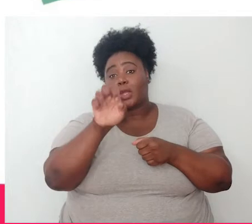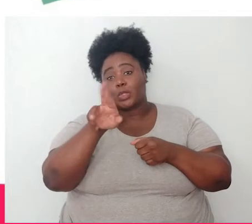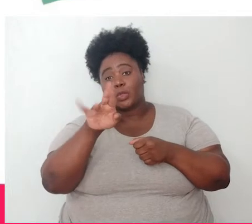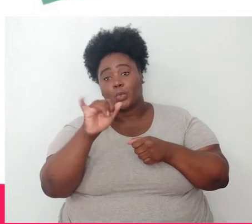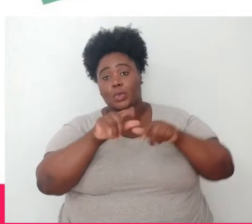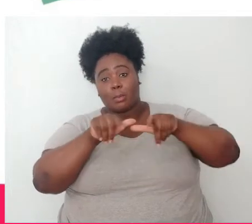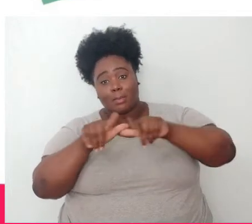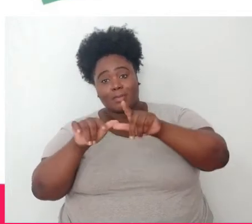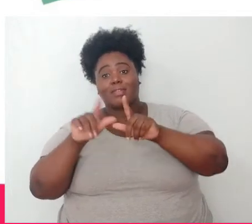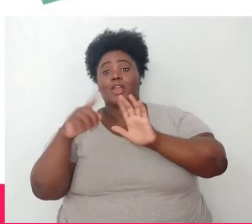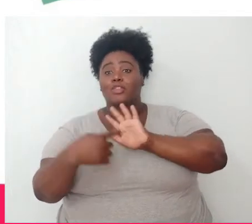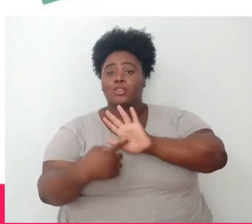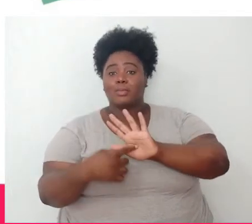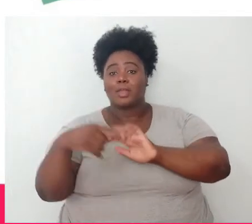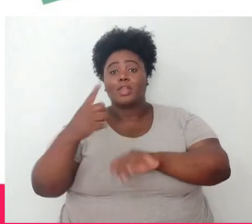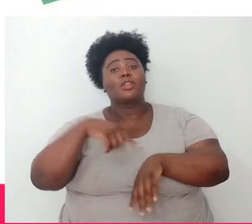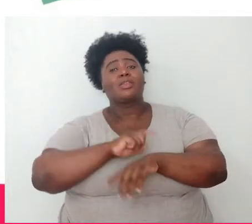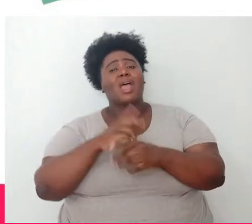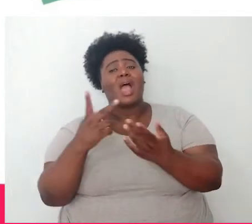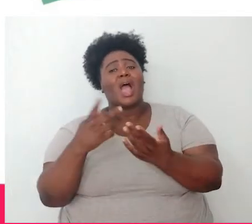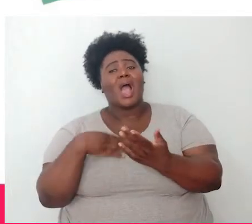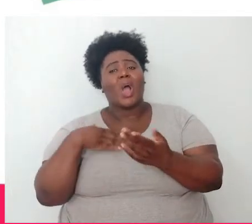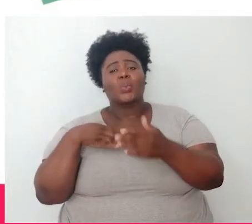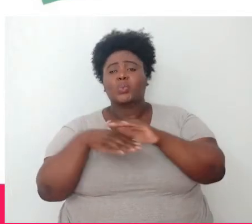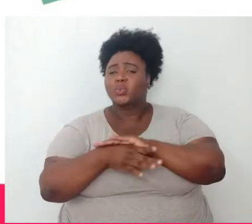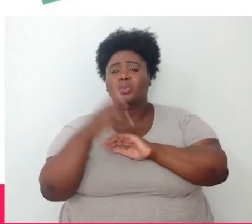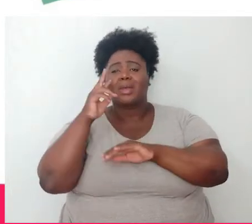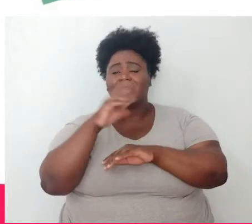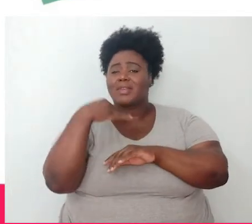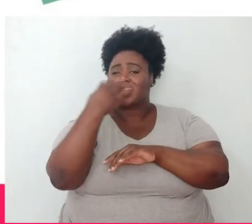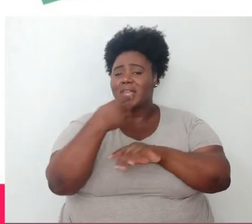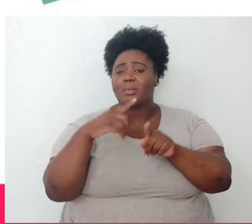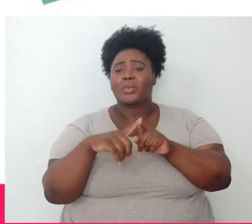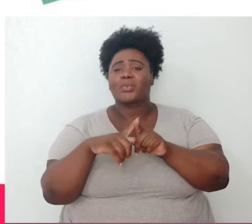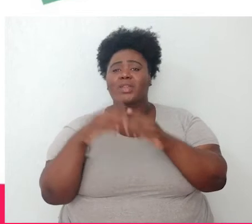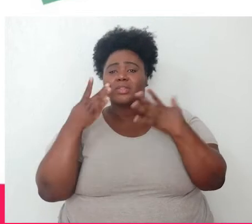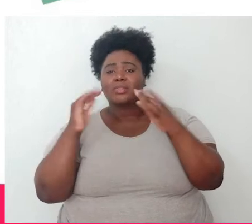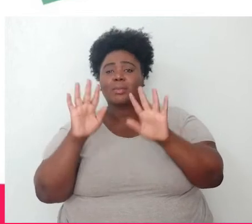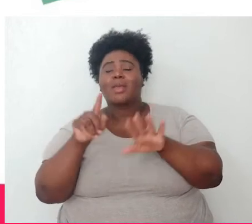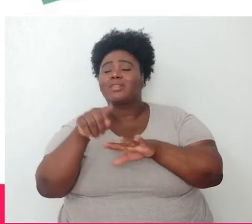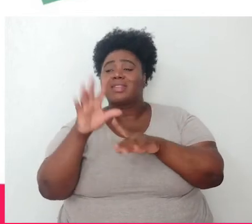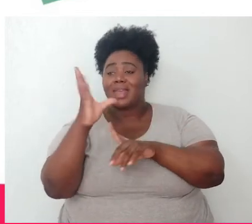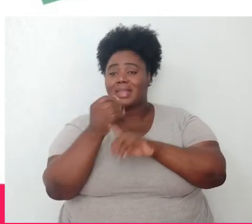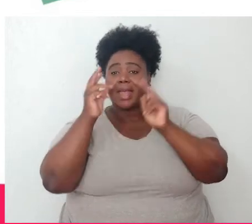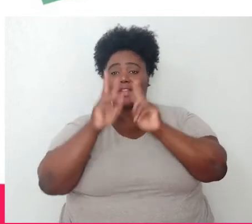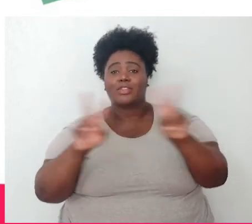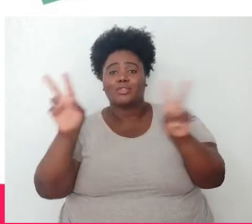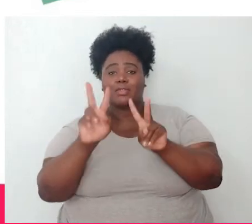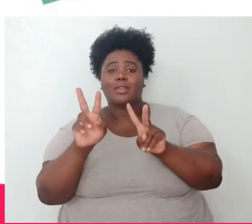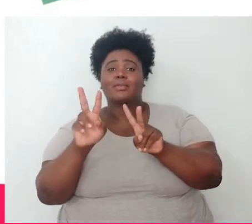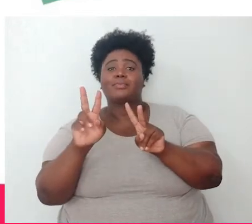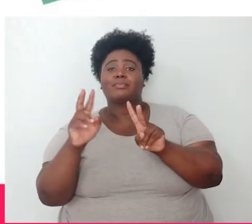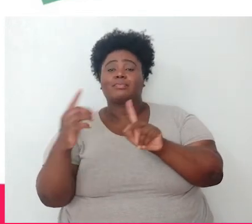está acostumado a ver turnê nas artes da cena, na música, mas na performance, que você que é das artes visuais, né? Mas que